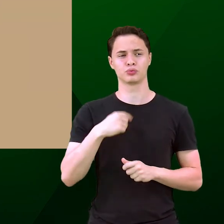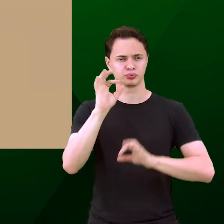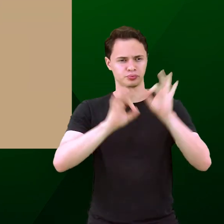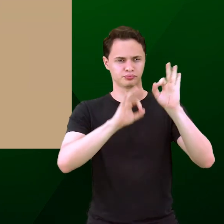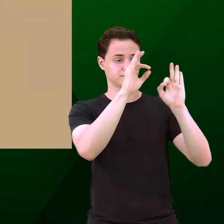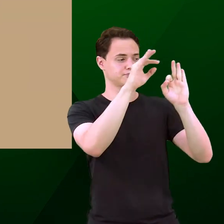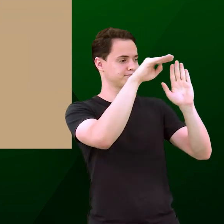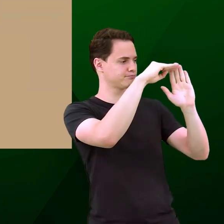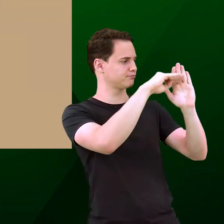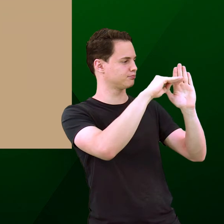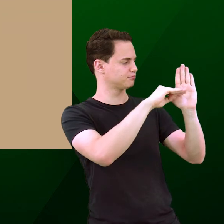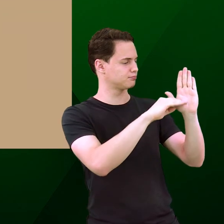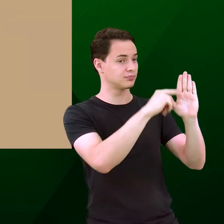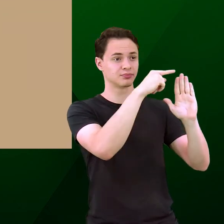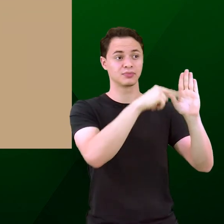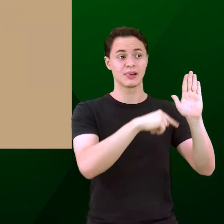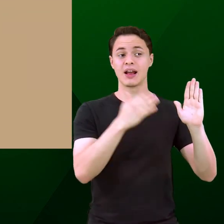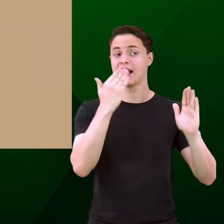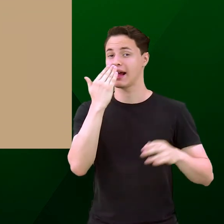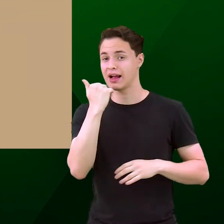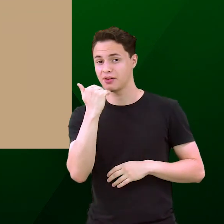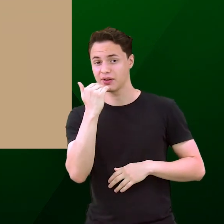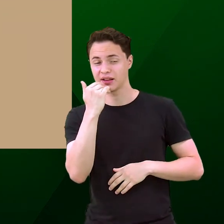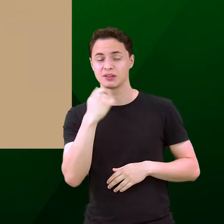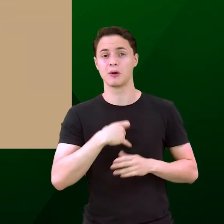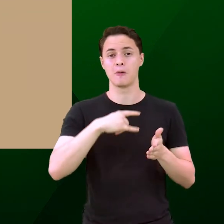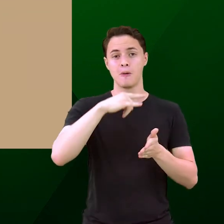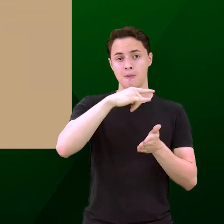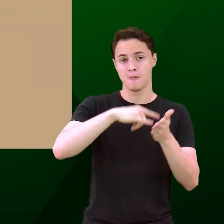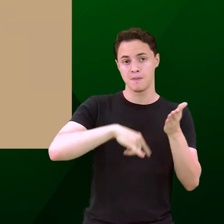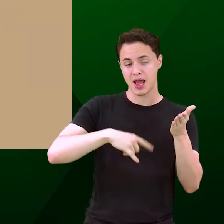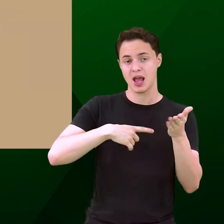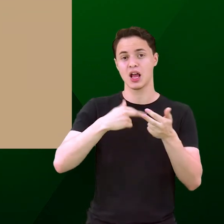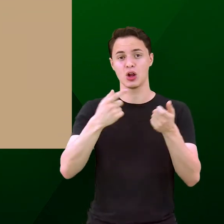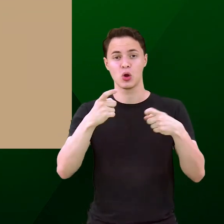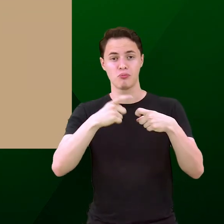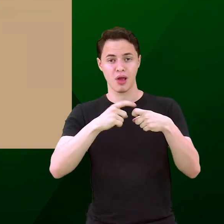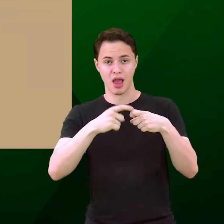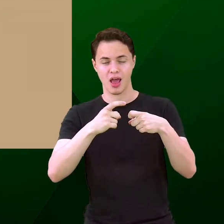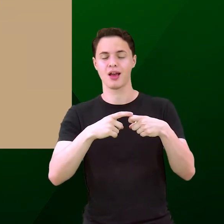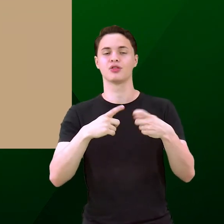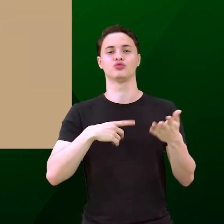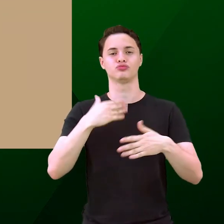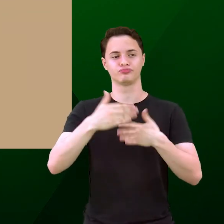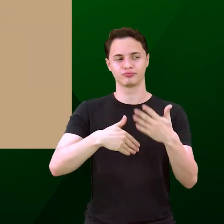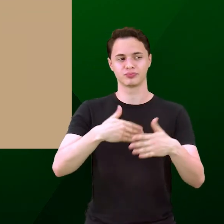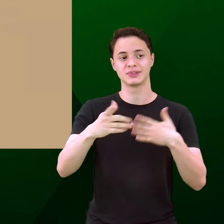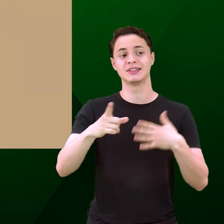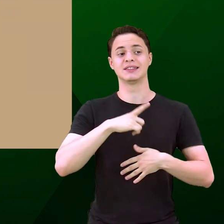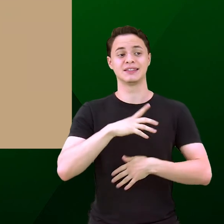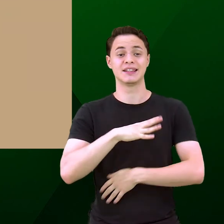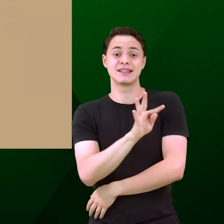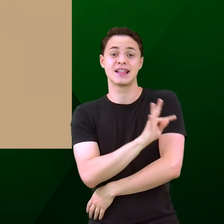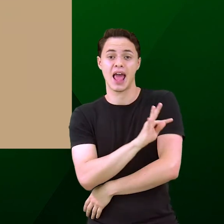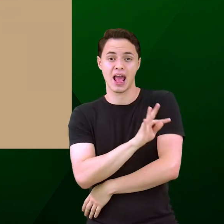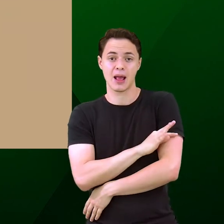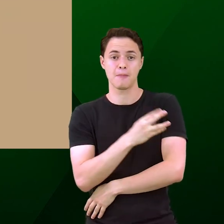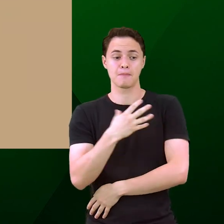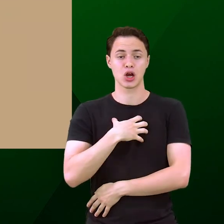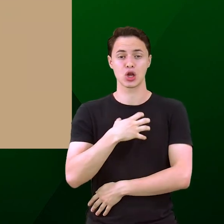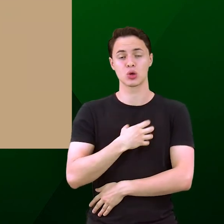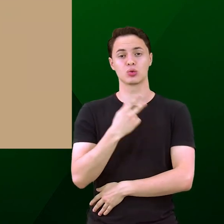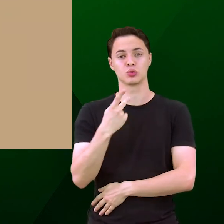a 70%, então ele vai até 144 batimentos por minuto, vai correr mais rápido. E depois volta lá para